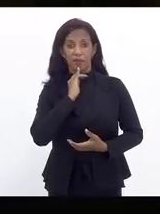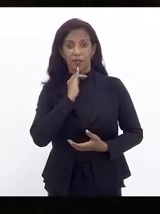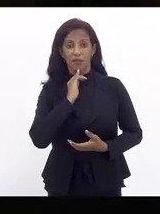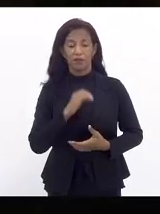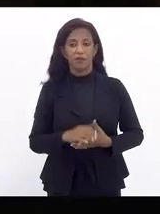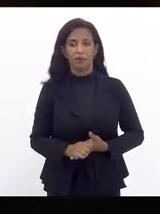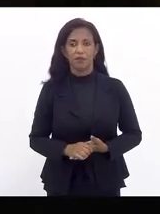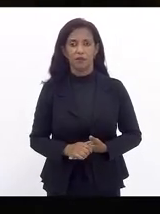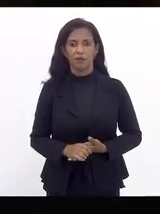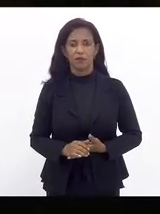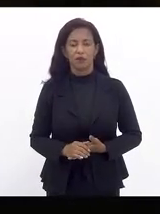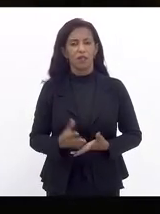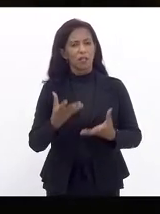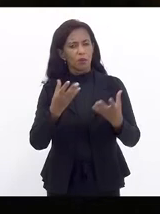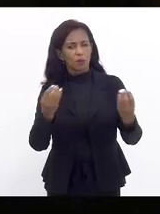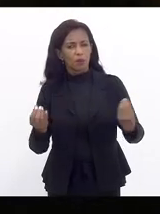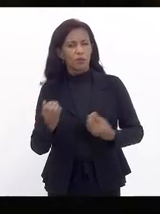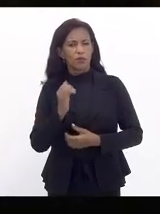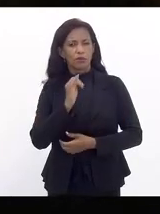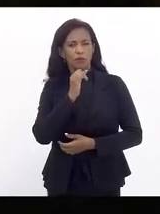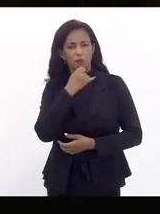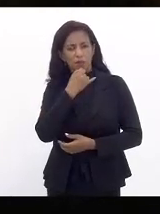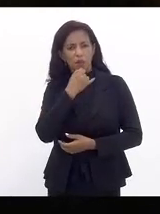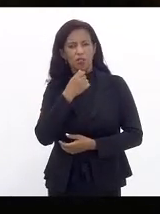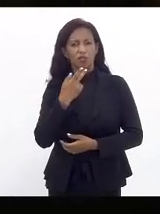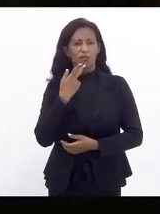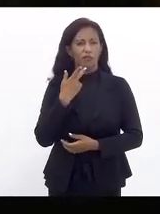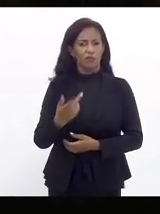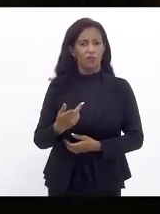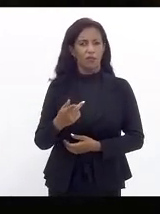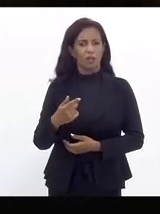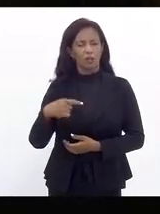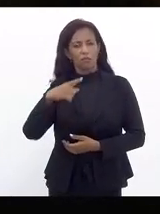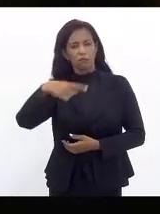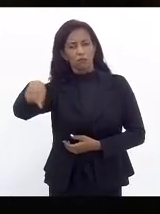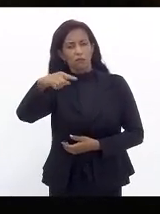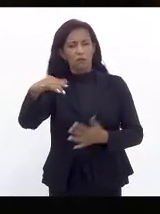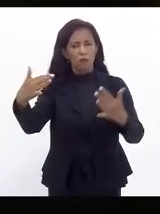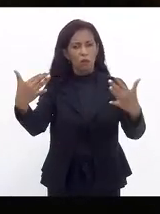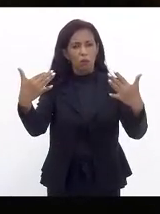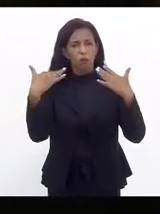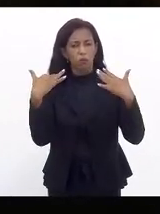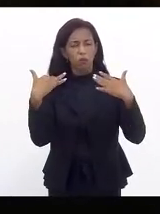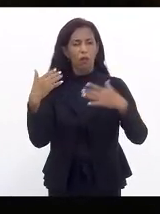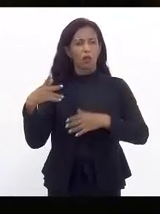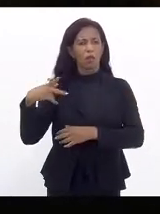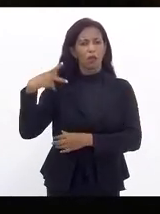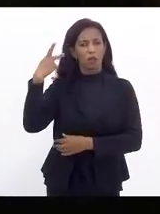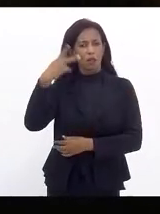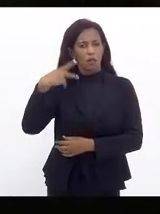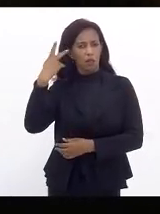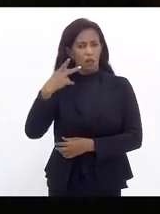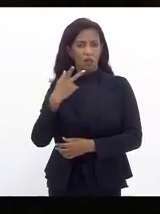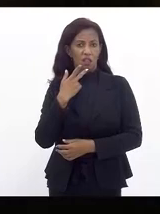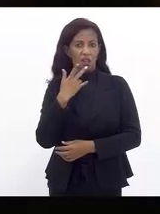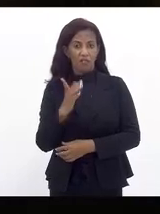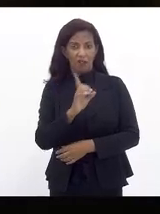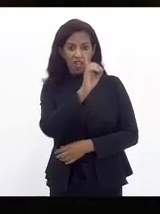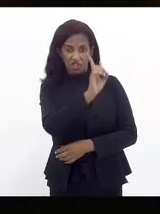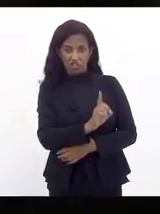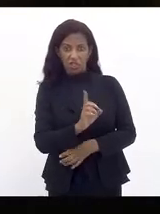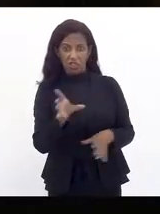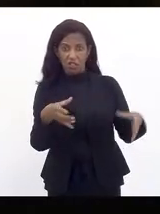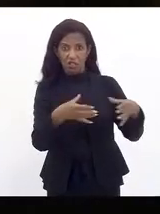infelizmente, muito triste dizer que o nosso público de parlamentares que se dizem de